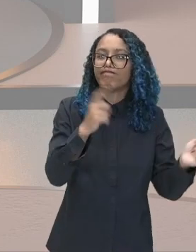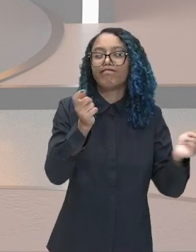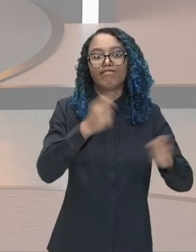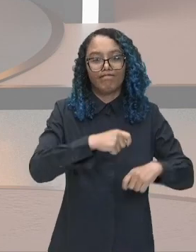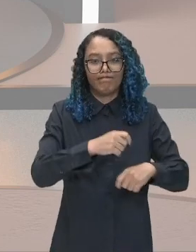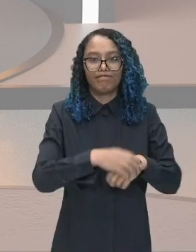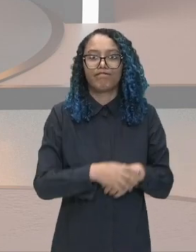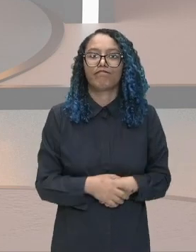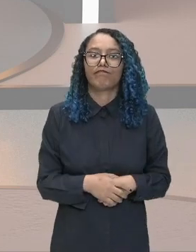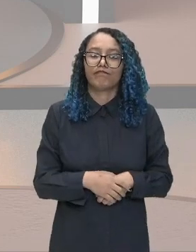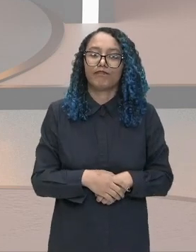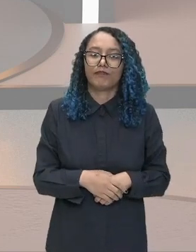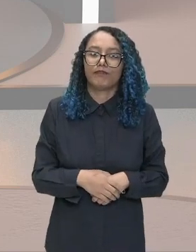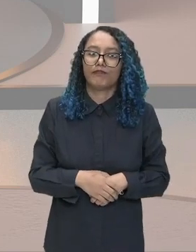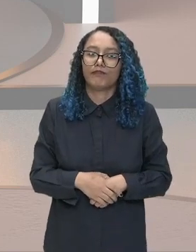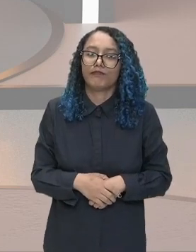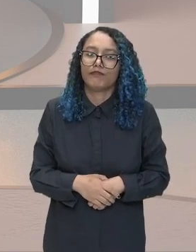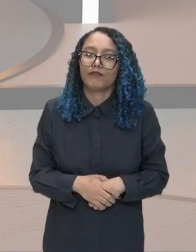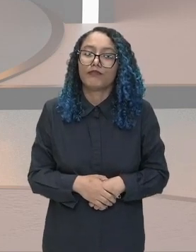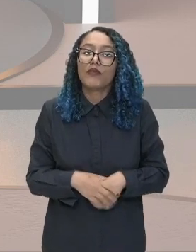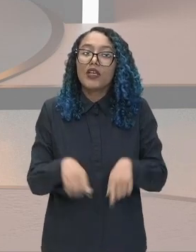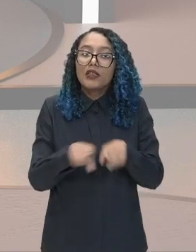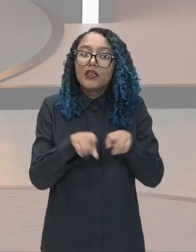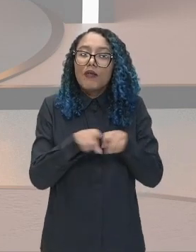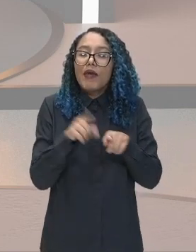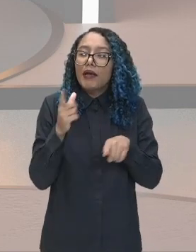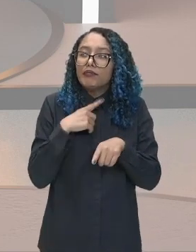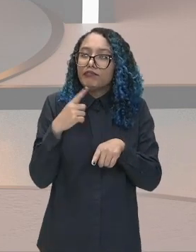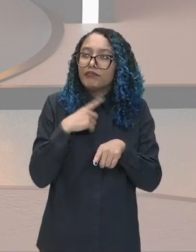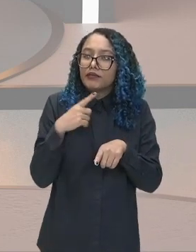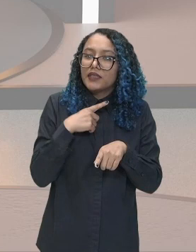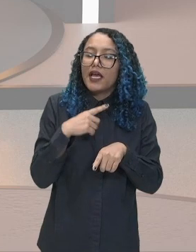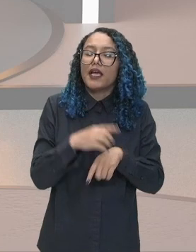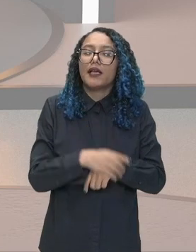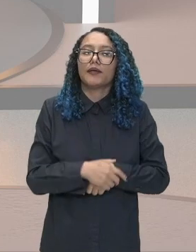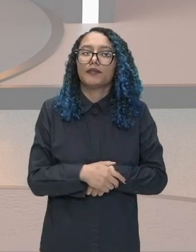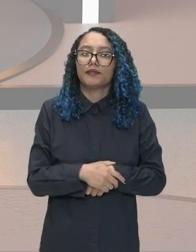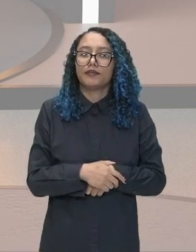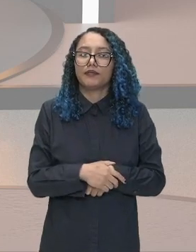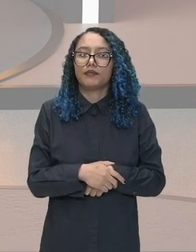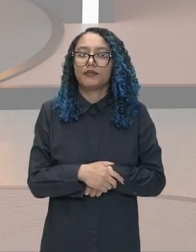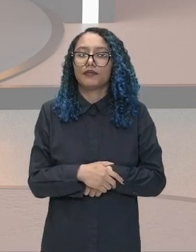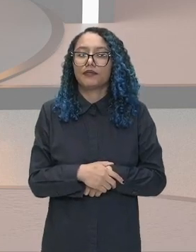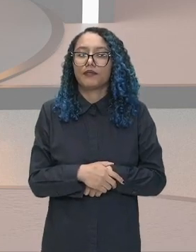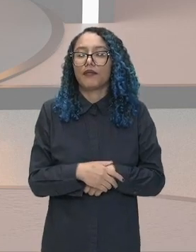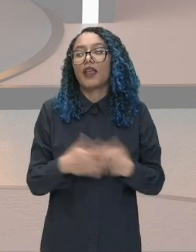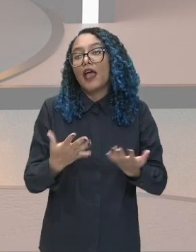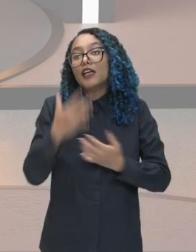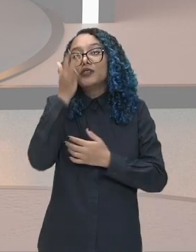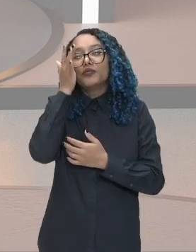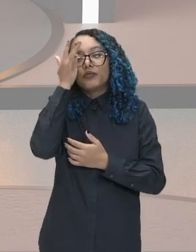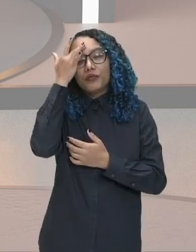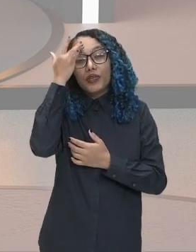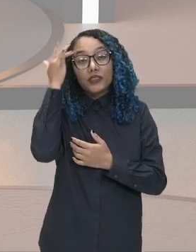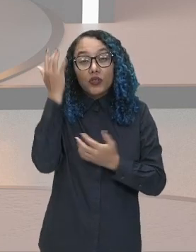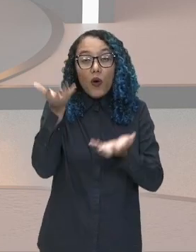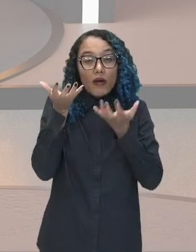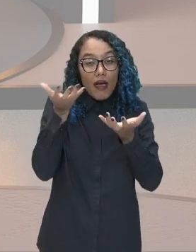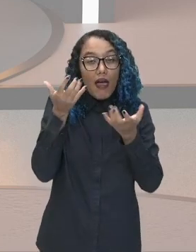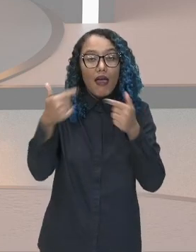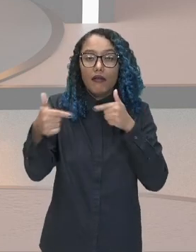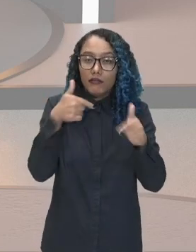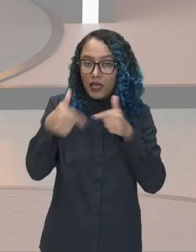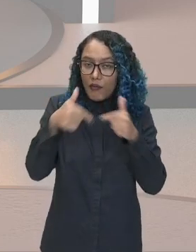uma reserva de mercado grande de pessoas que estão à disposição do trabalho. Por